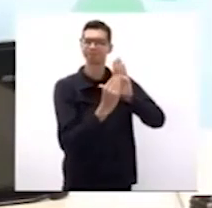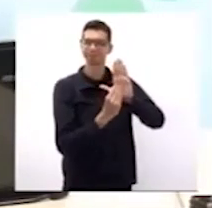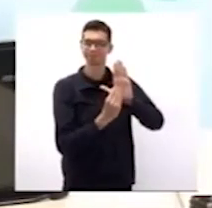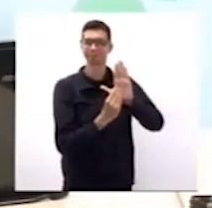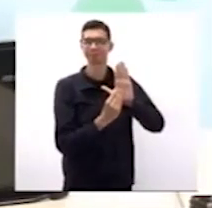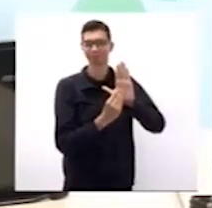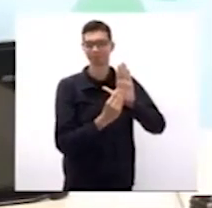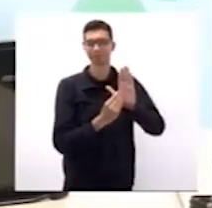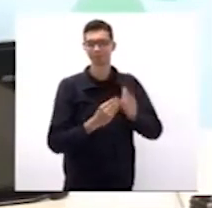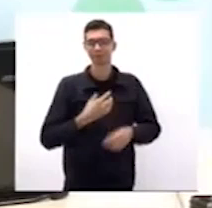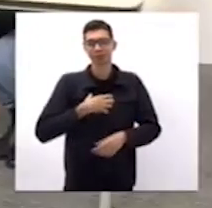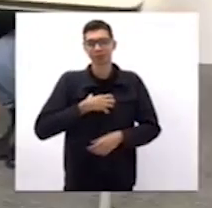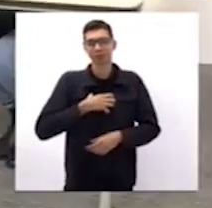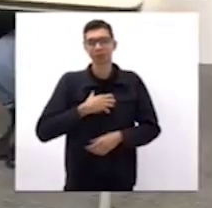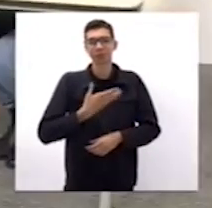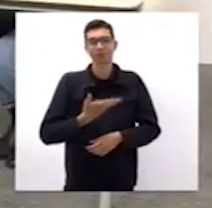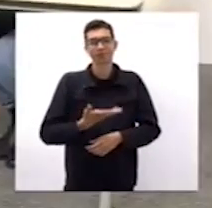né?